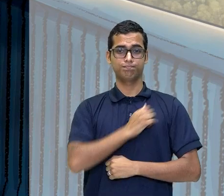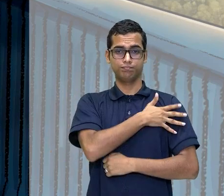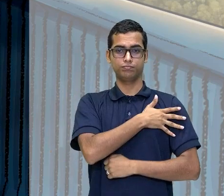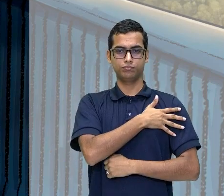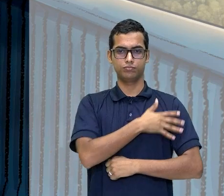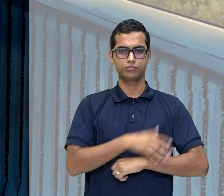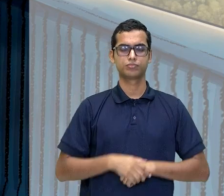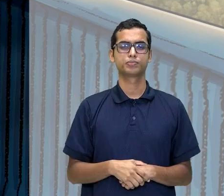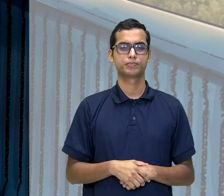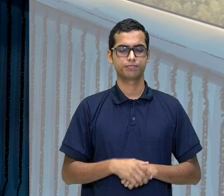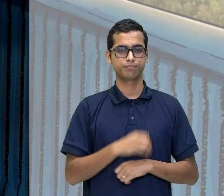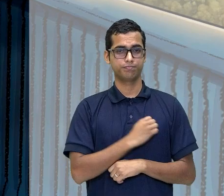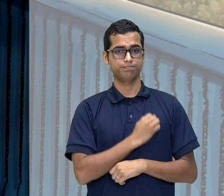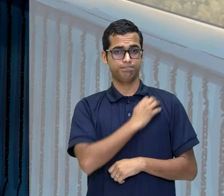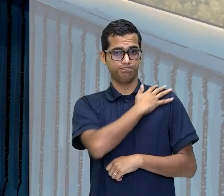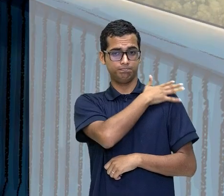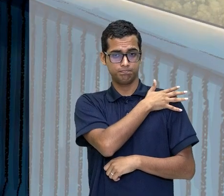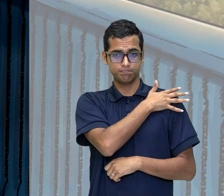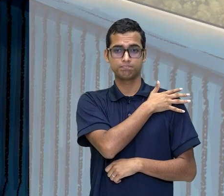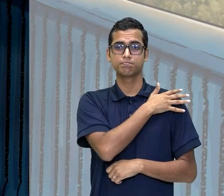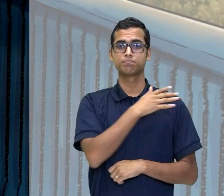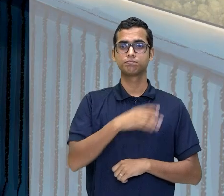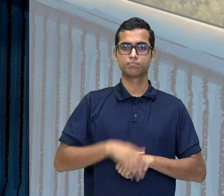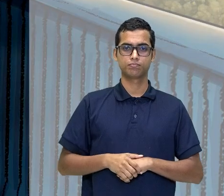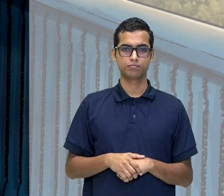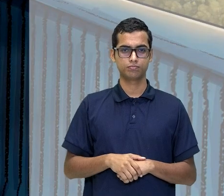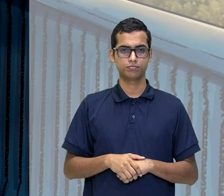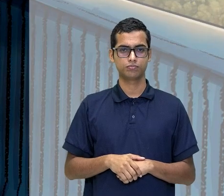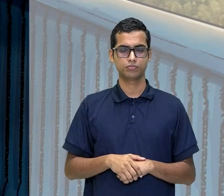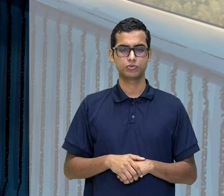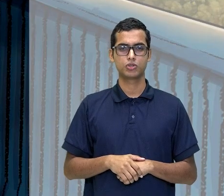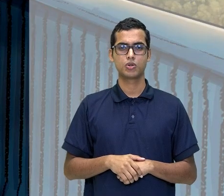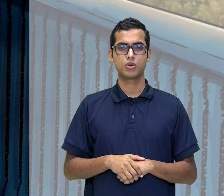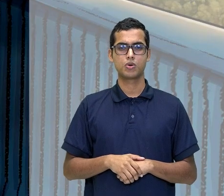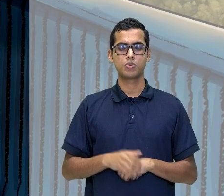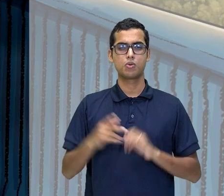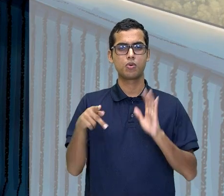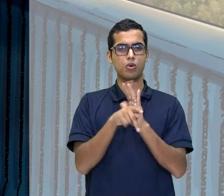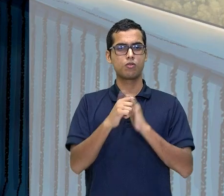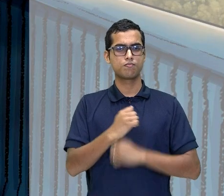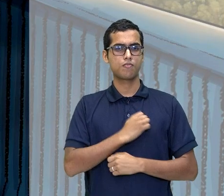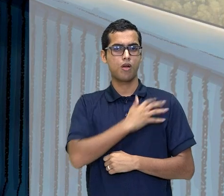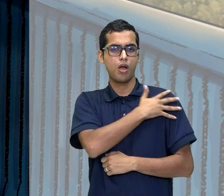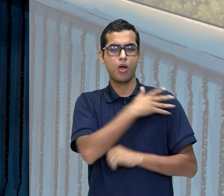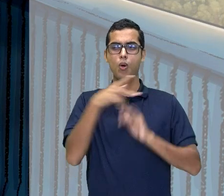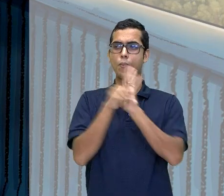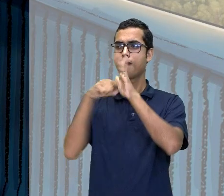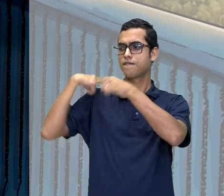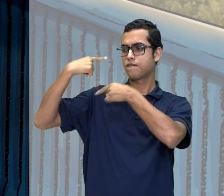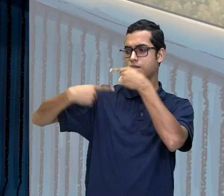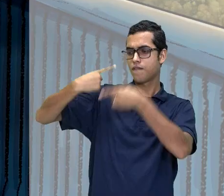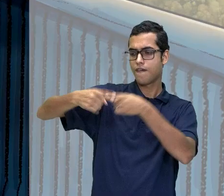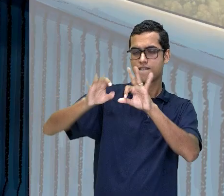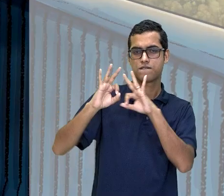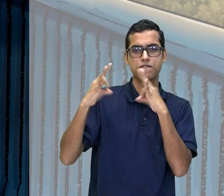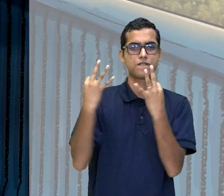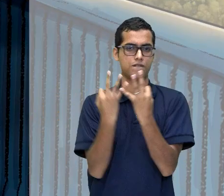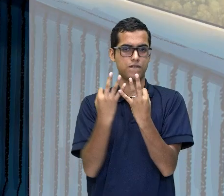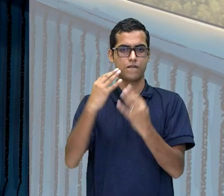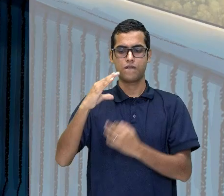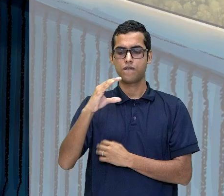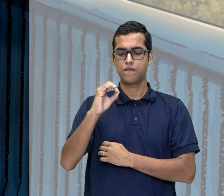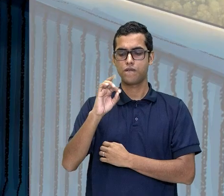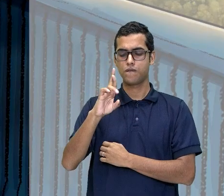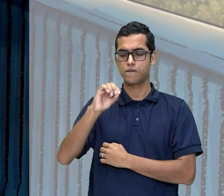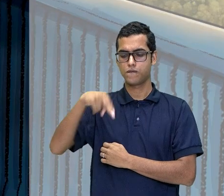patente deixou de ser uma patente militar e virou meio que um título hereditário, ou seja, coronel